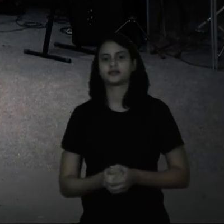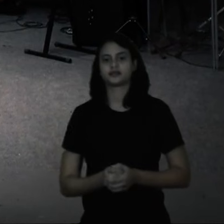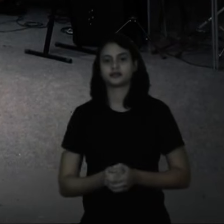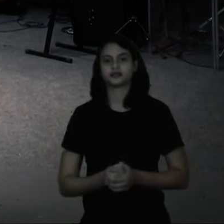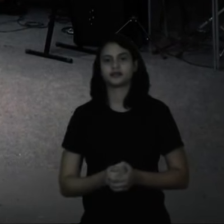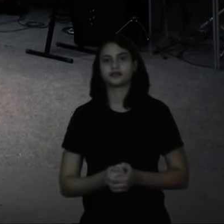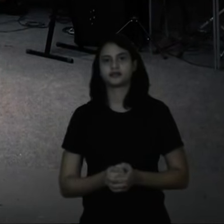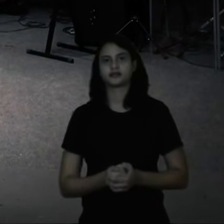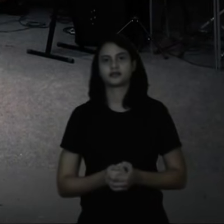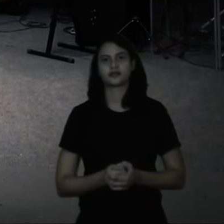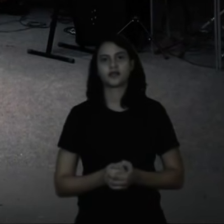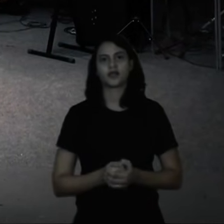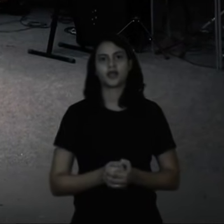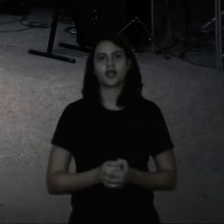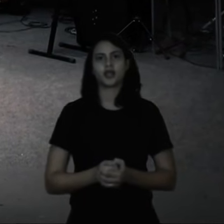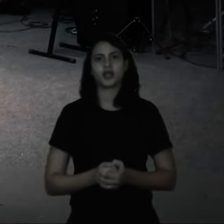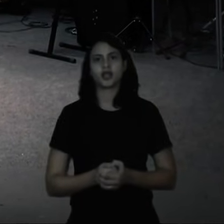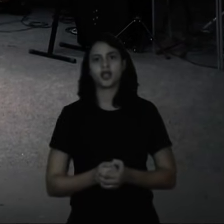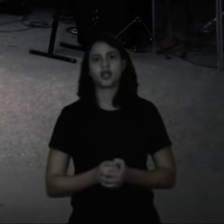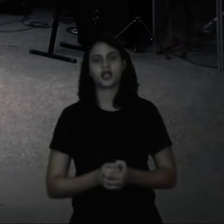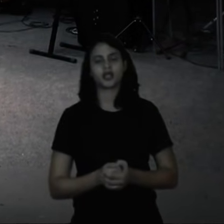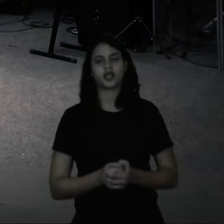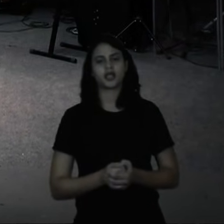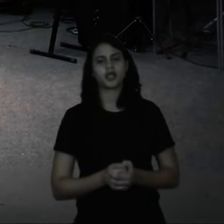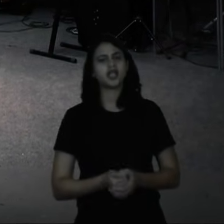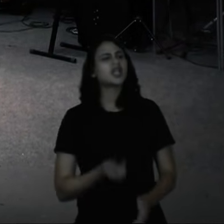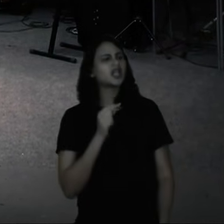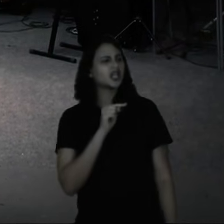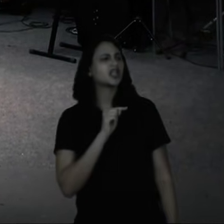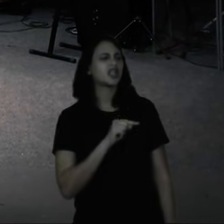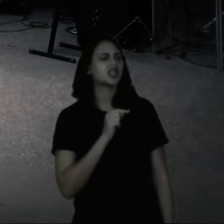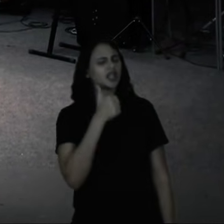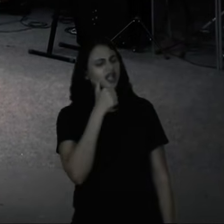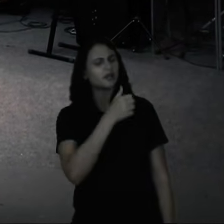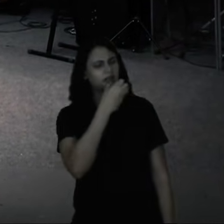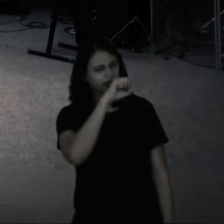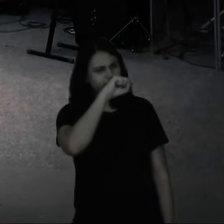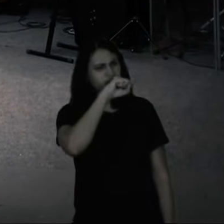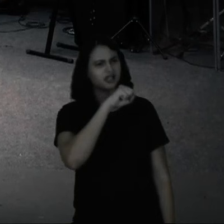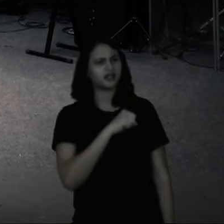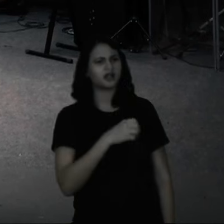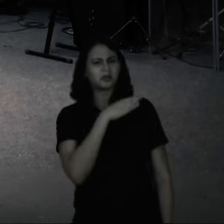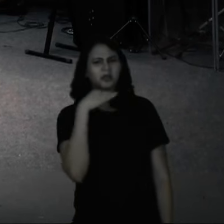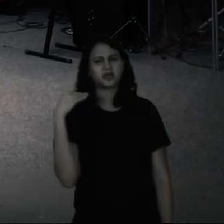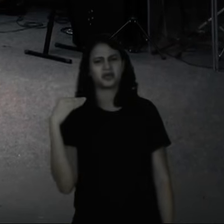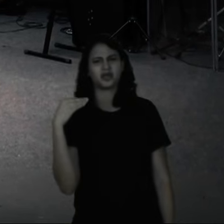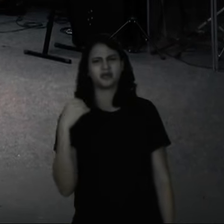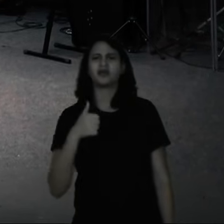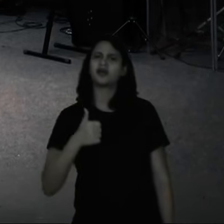O David Brainerd teve sua mãe também, infelizmente, falecendo aos 14.